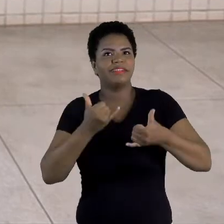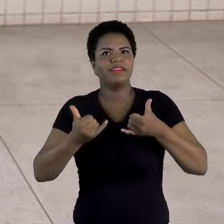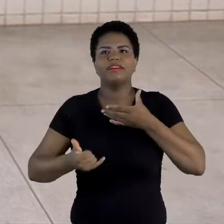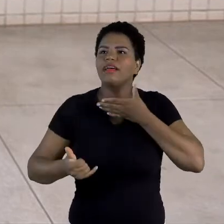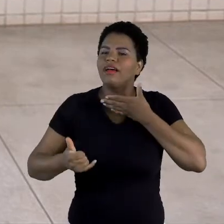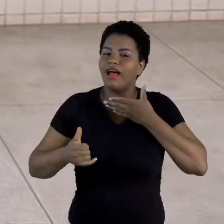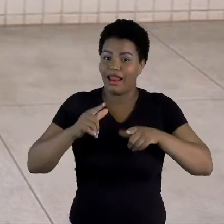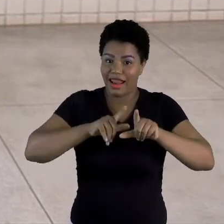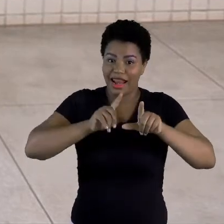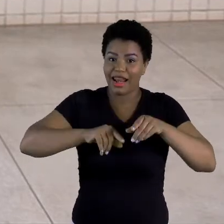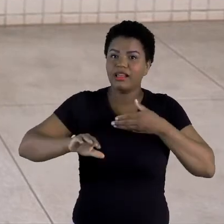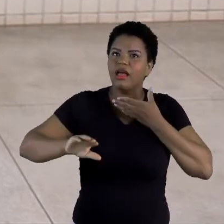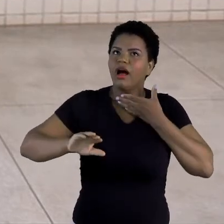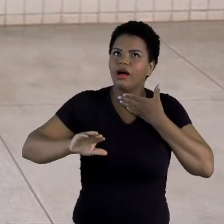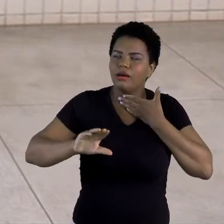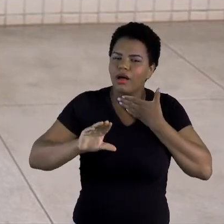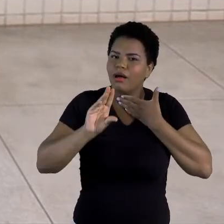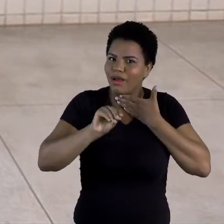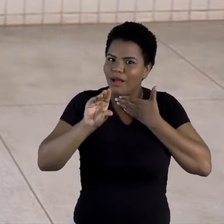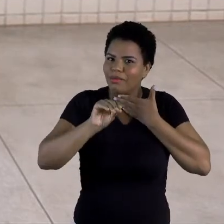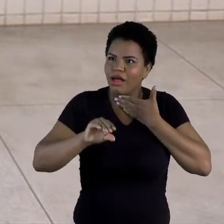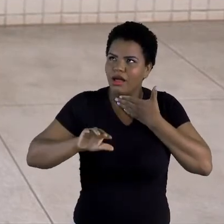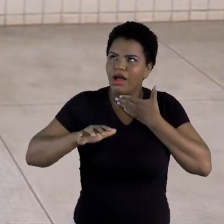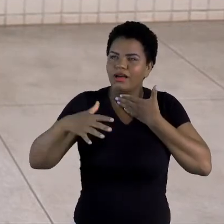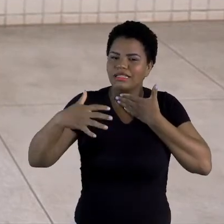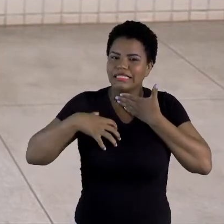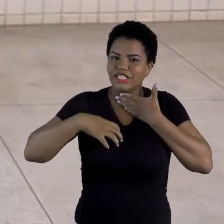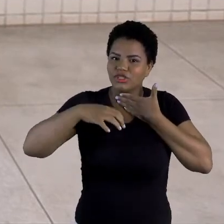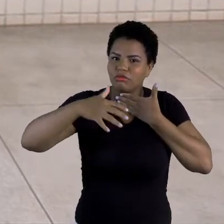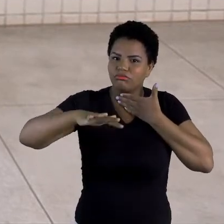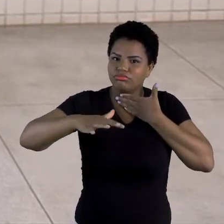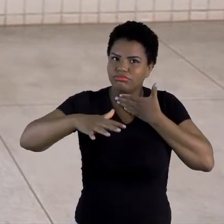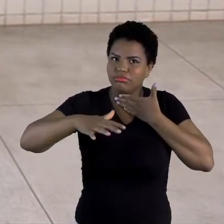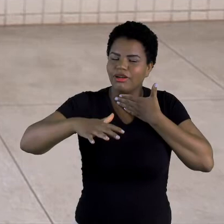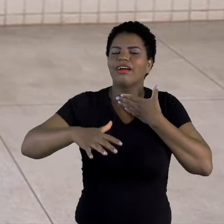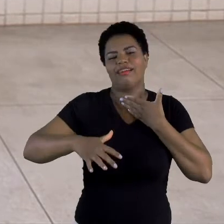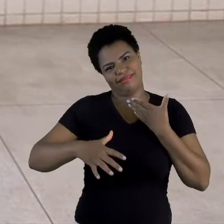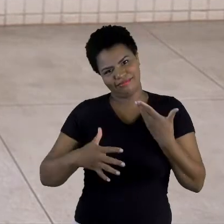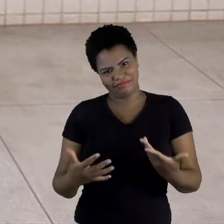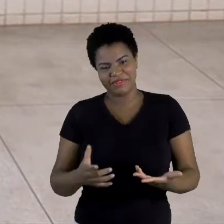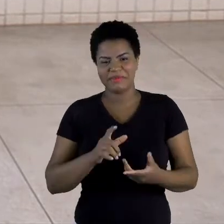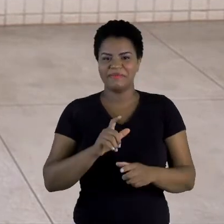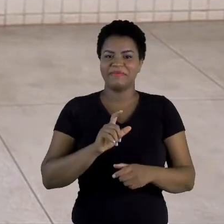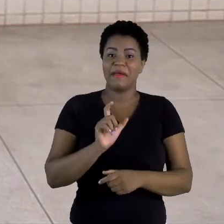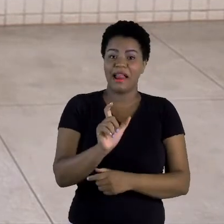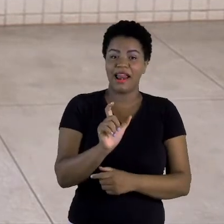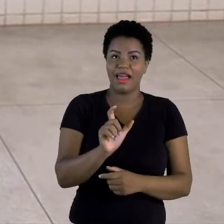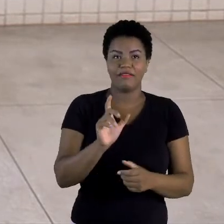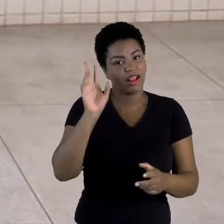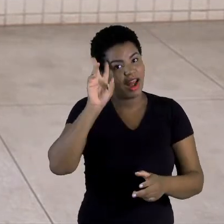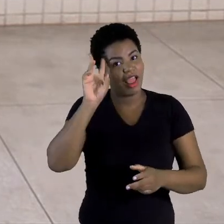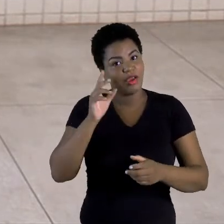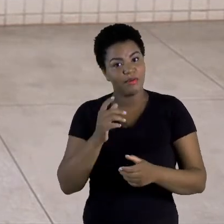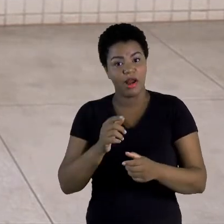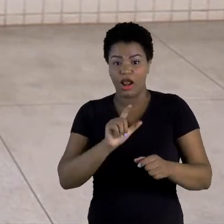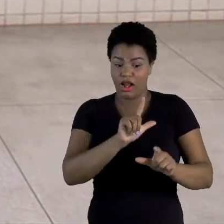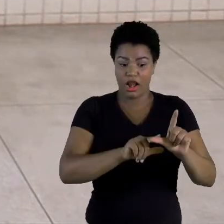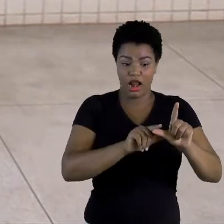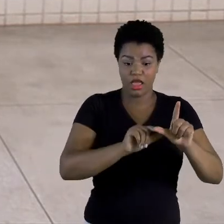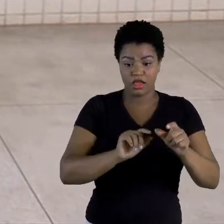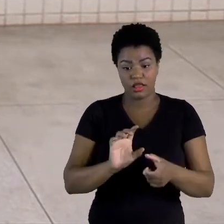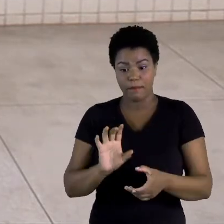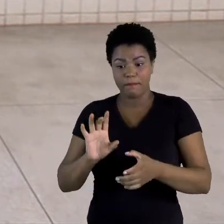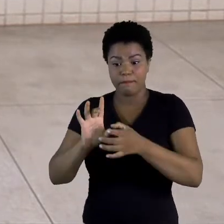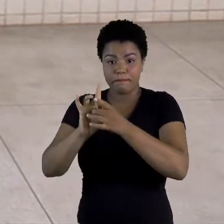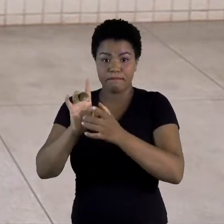letra e também da palavra gancho. Já que nós paramos um pouquinho de falar agora, terminamos de falar